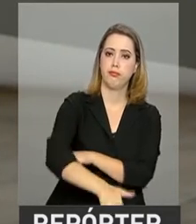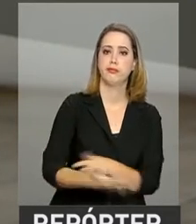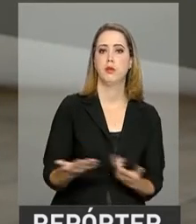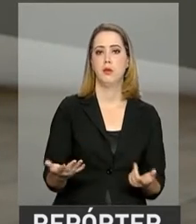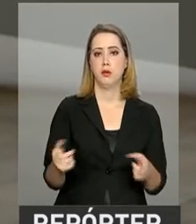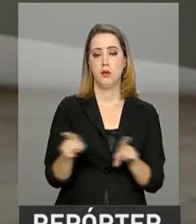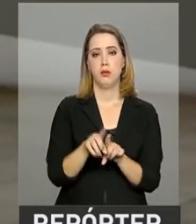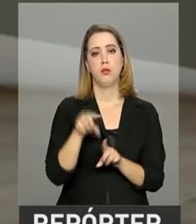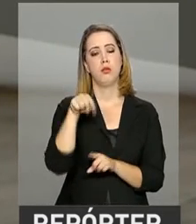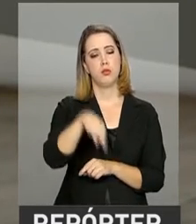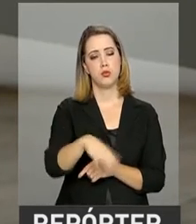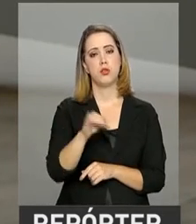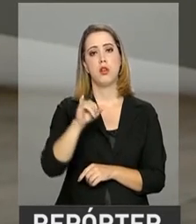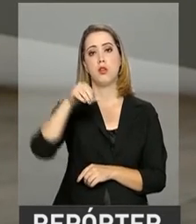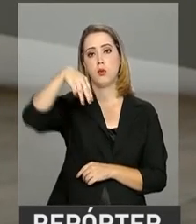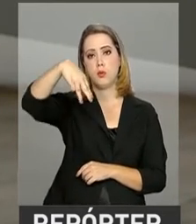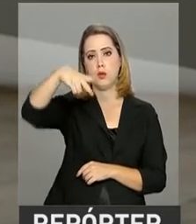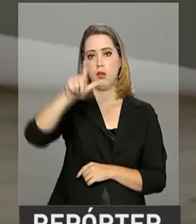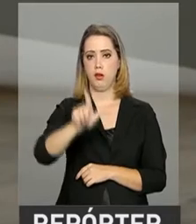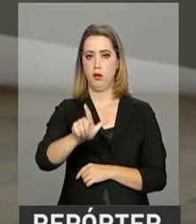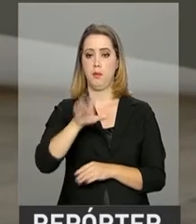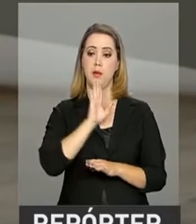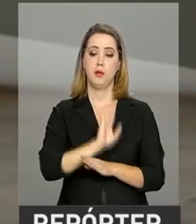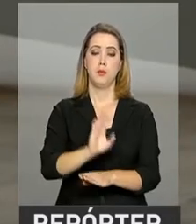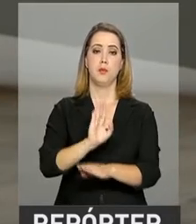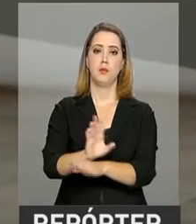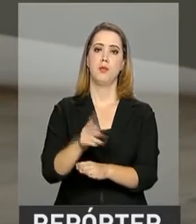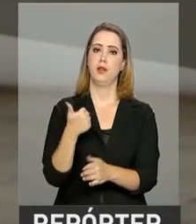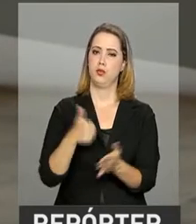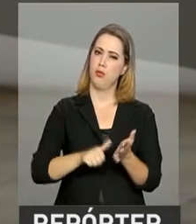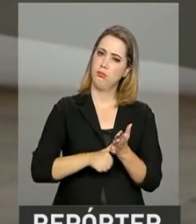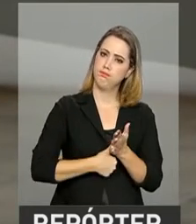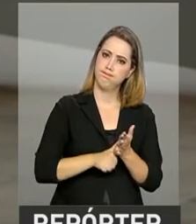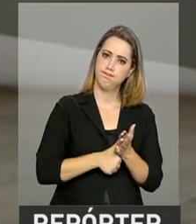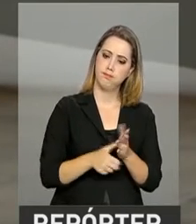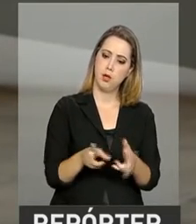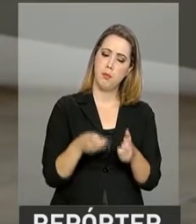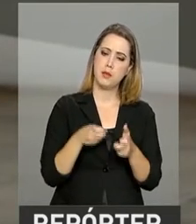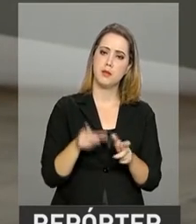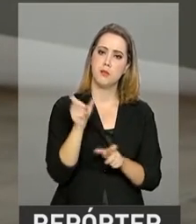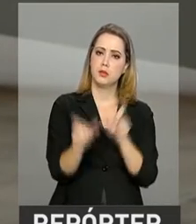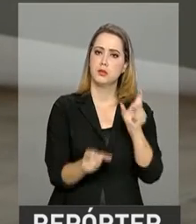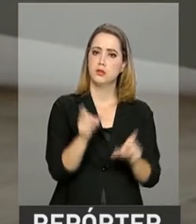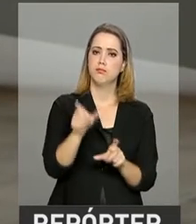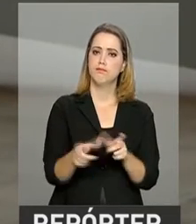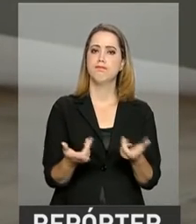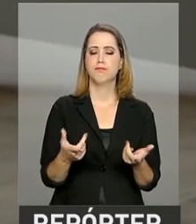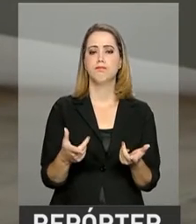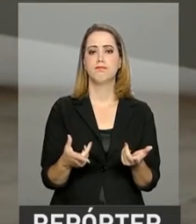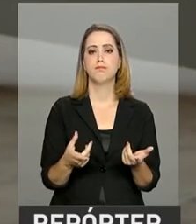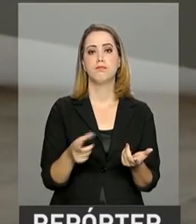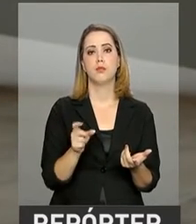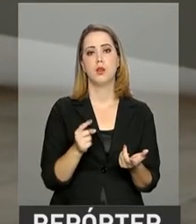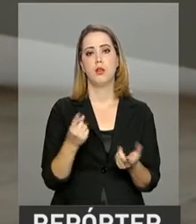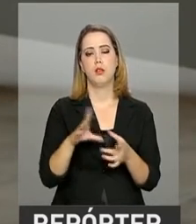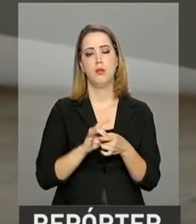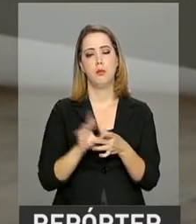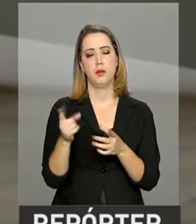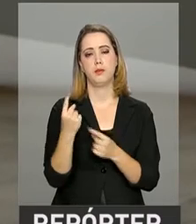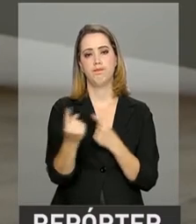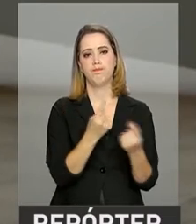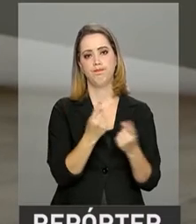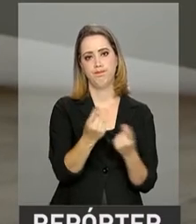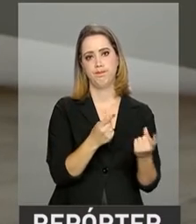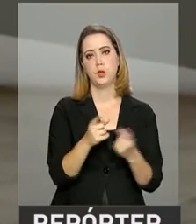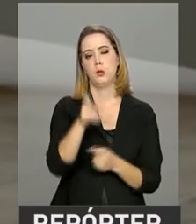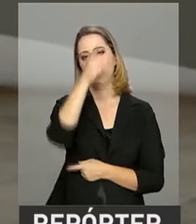estão no IML de Angra dos Reis para auxiliar na identificação e liberação dos corpos das vítimas. Investigações